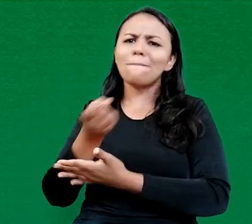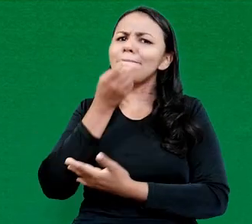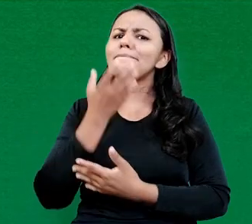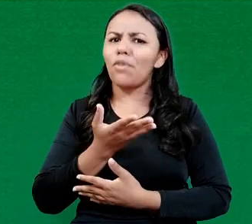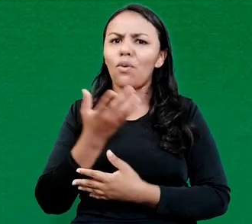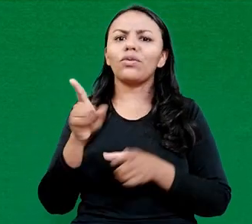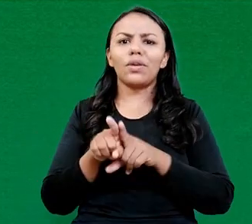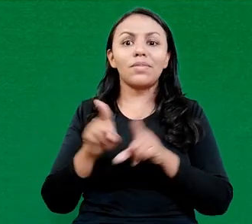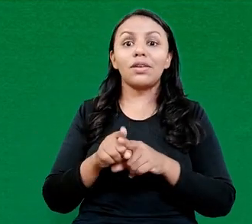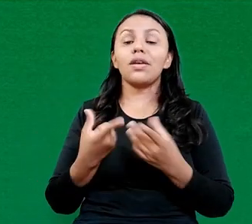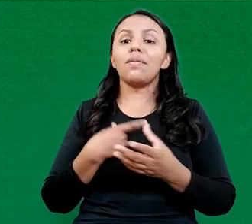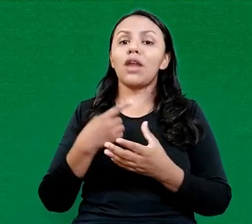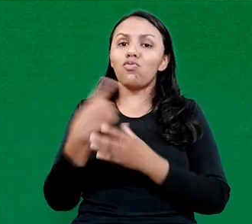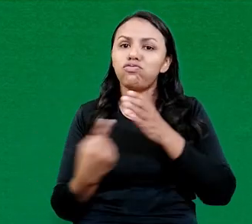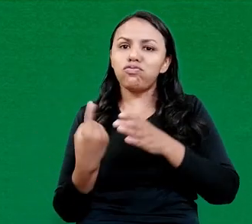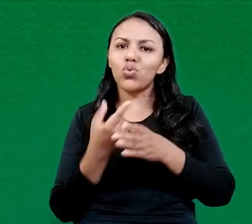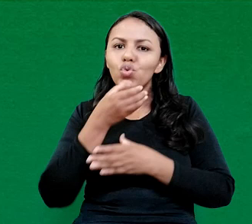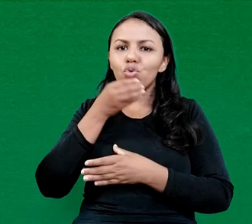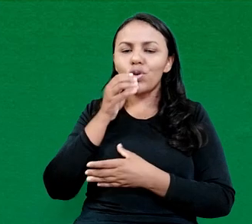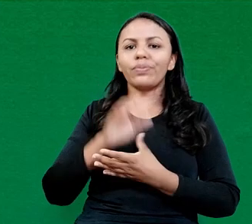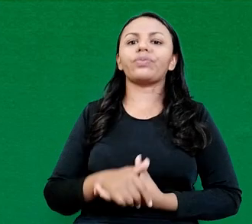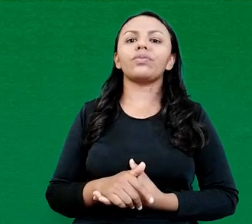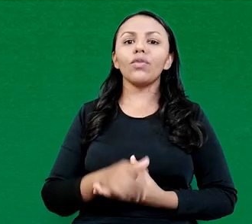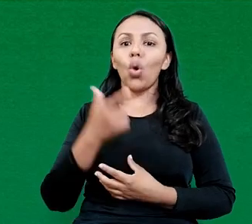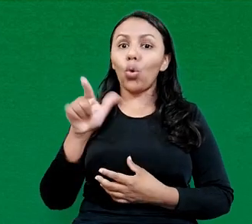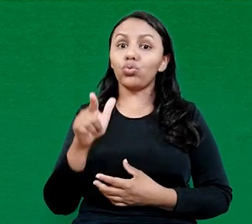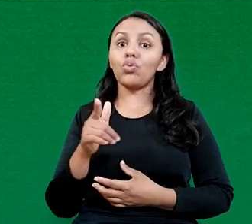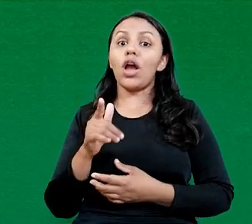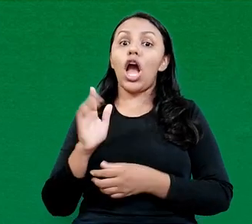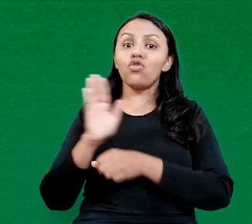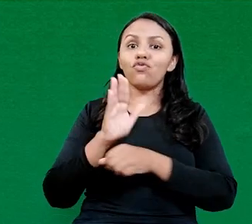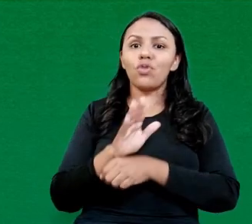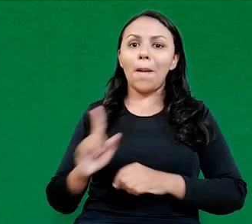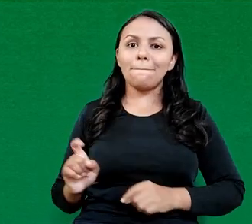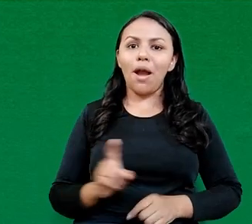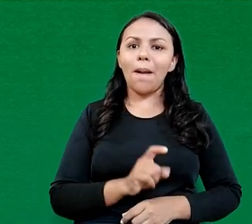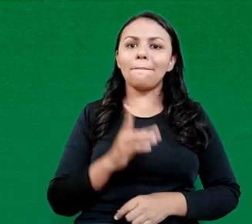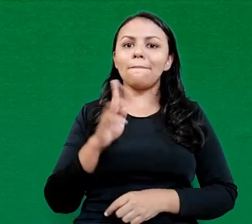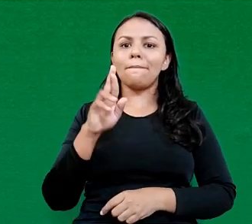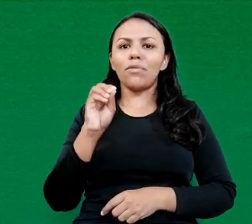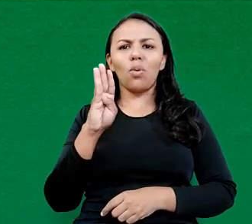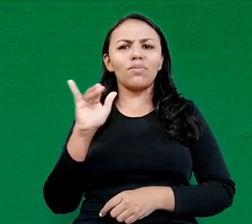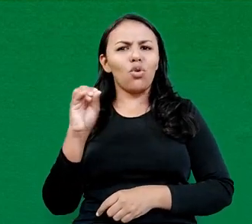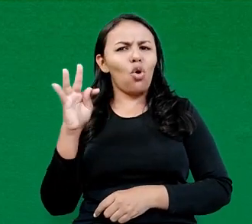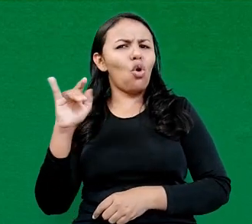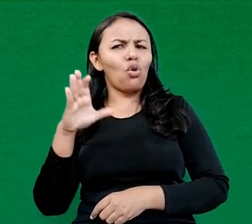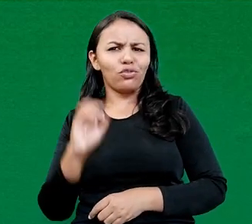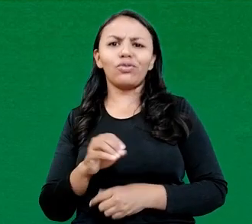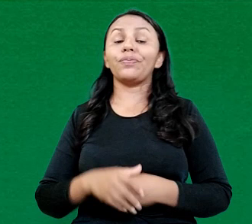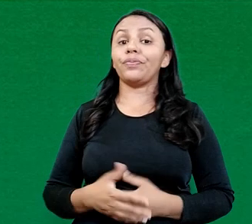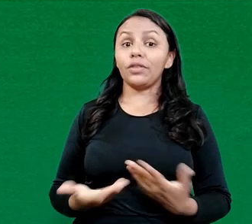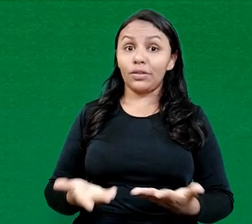como utilização de vitaminas. Os probióticos que nós iremos falar nos futuros episódios,